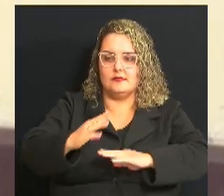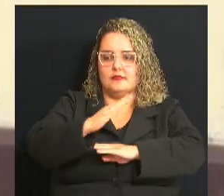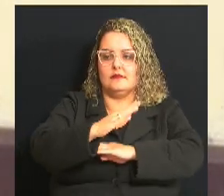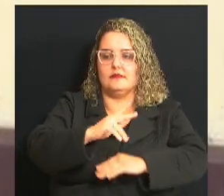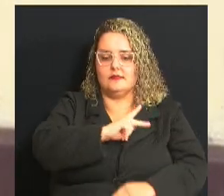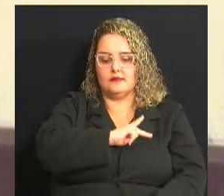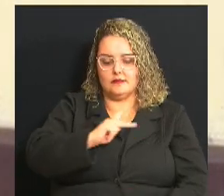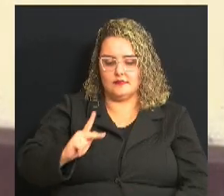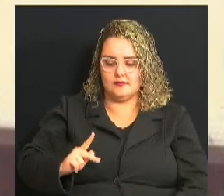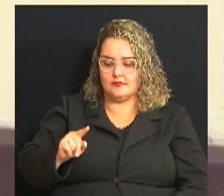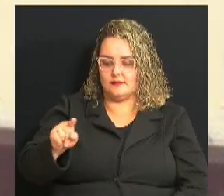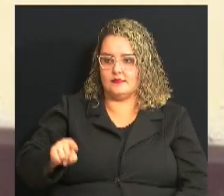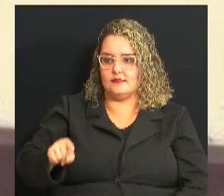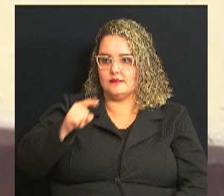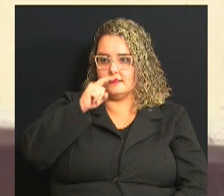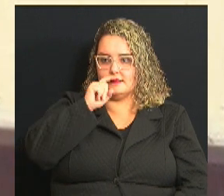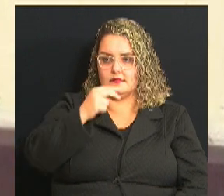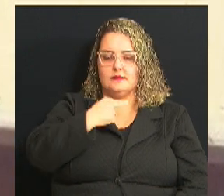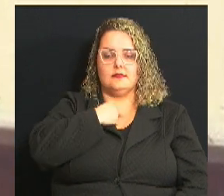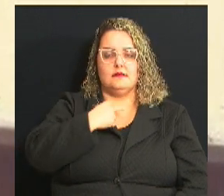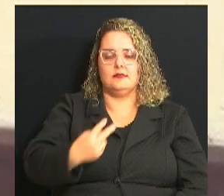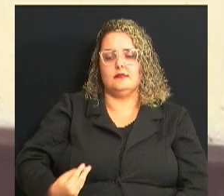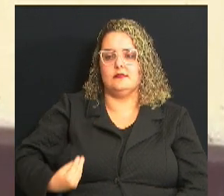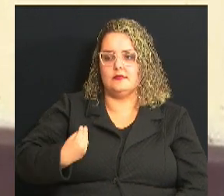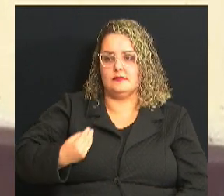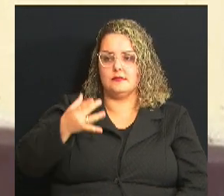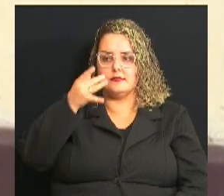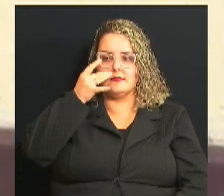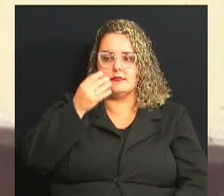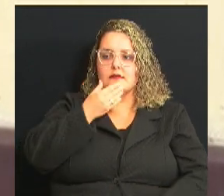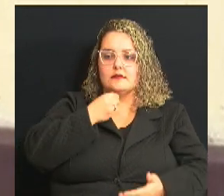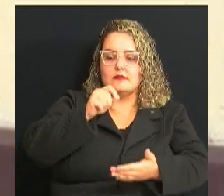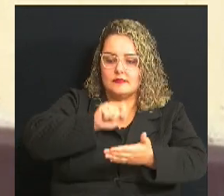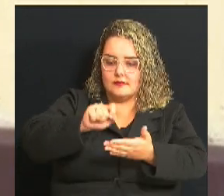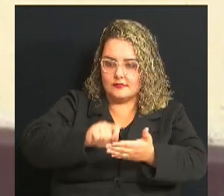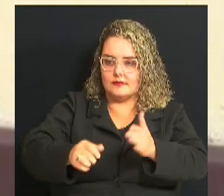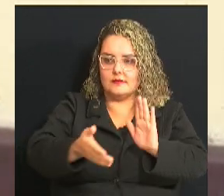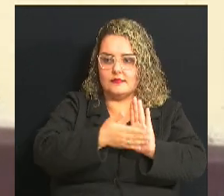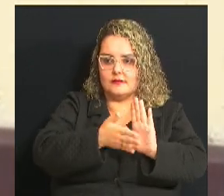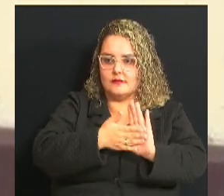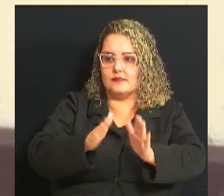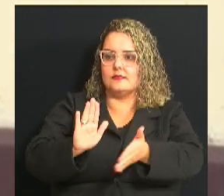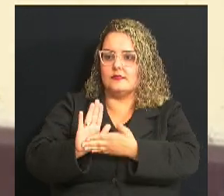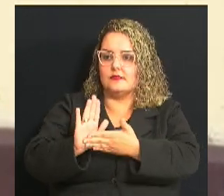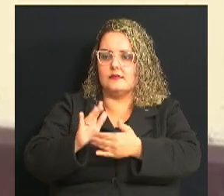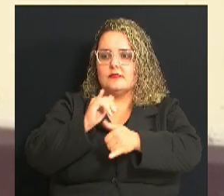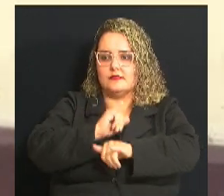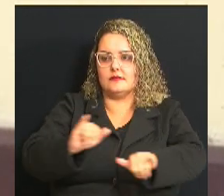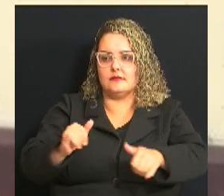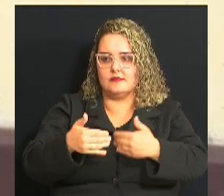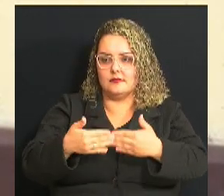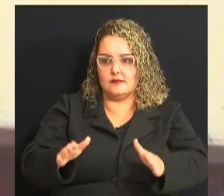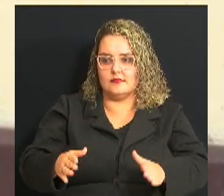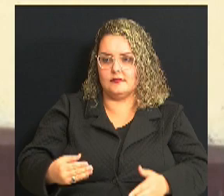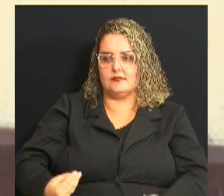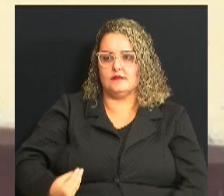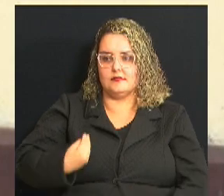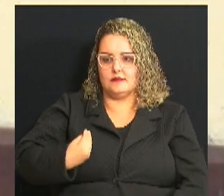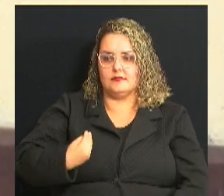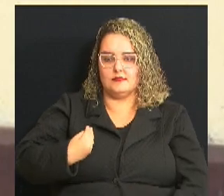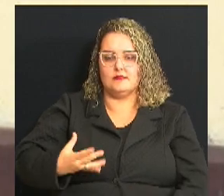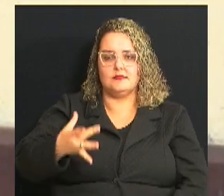presidente José Carlos, que não pôde estar aqui hoje, que é autor das proposições, eu declaro aberta a presente reunião solene.